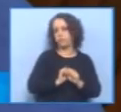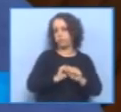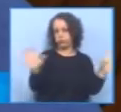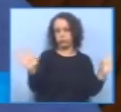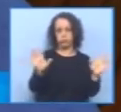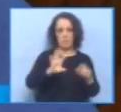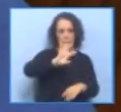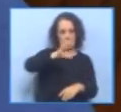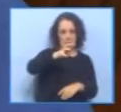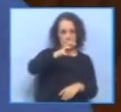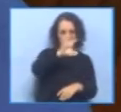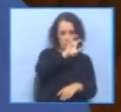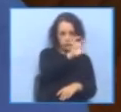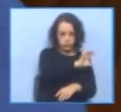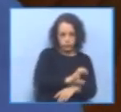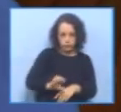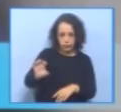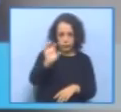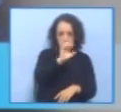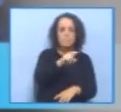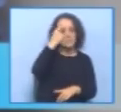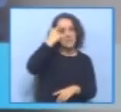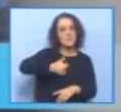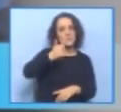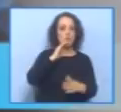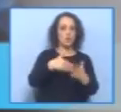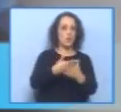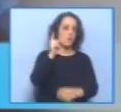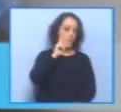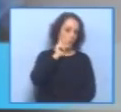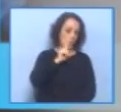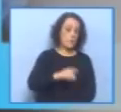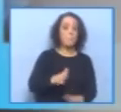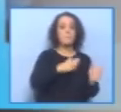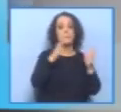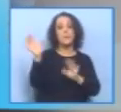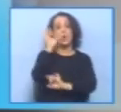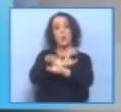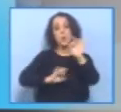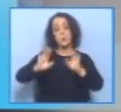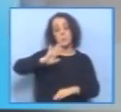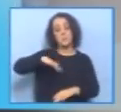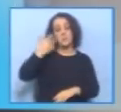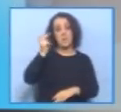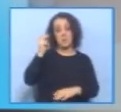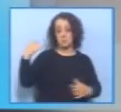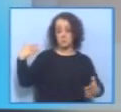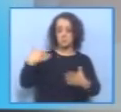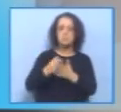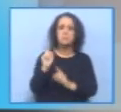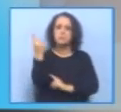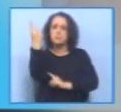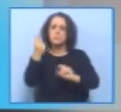anos, têm surgido experiências pontuais, sobretudo na crise deste modelo de catequese que nós temos mais centrado nas crianças